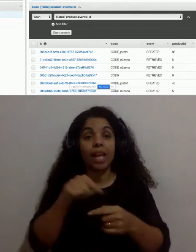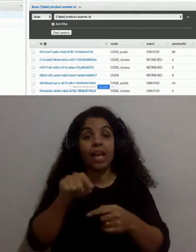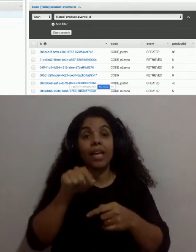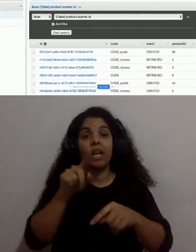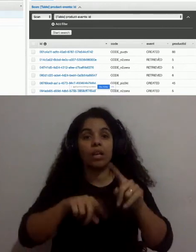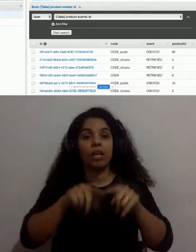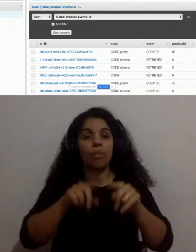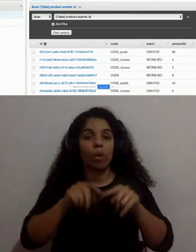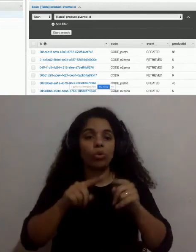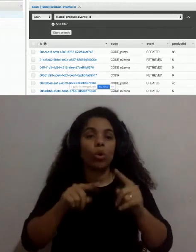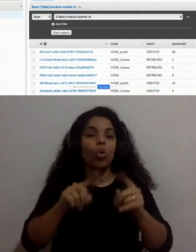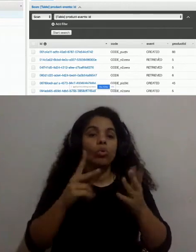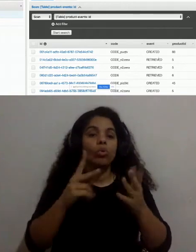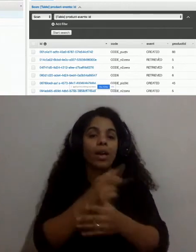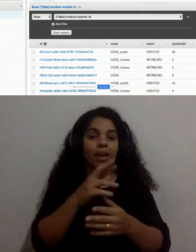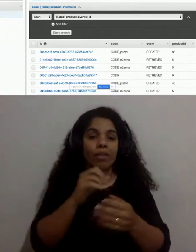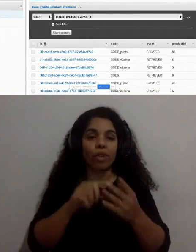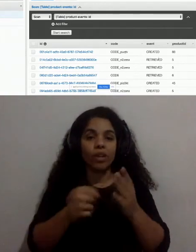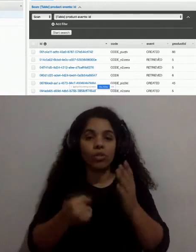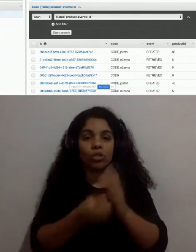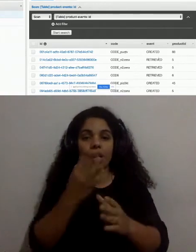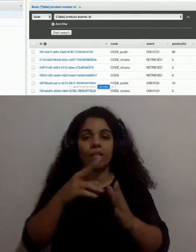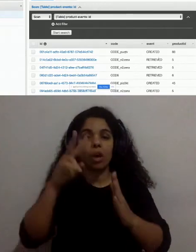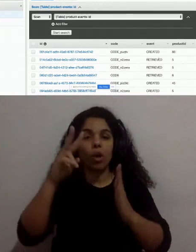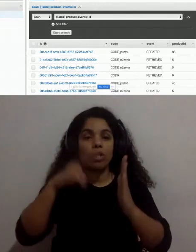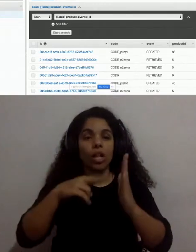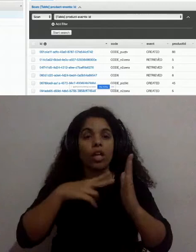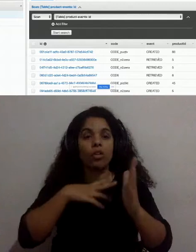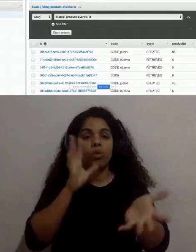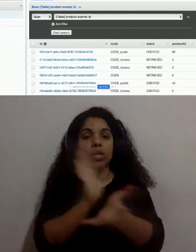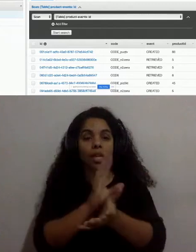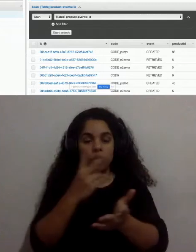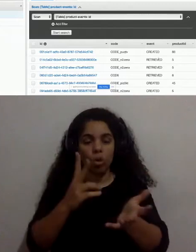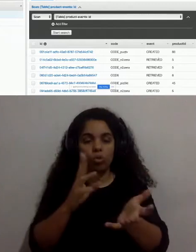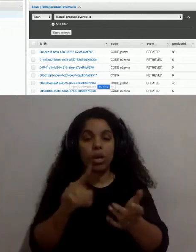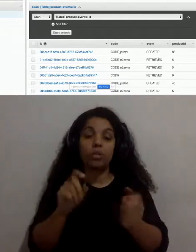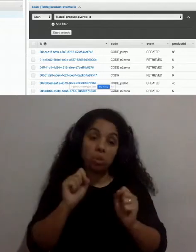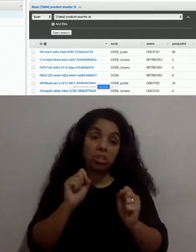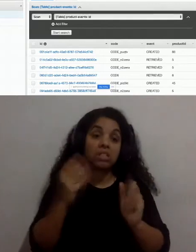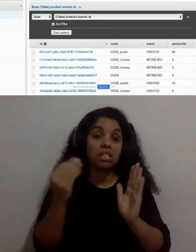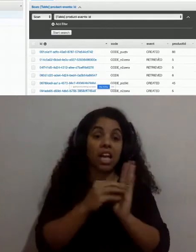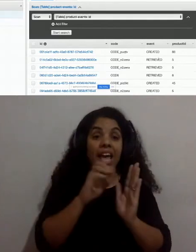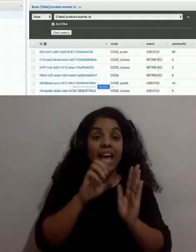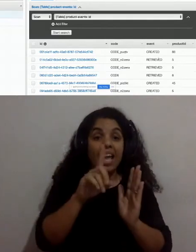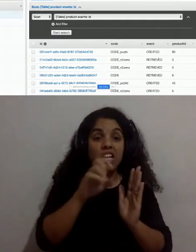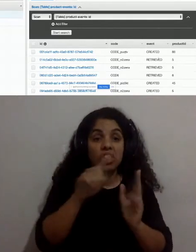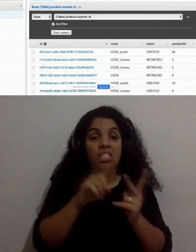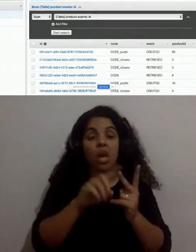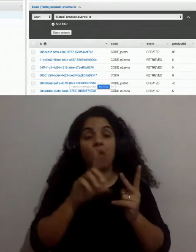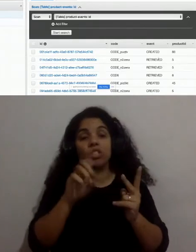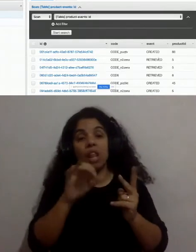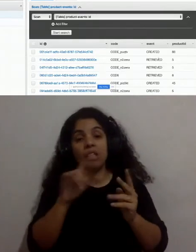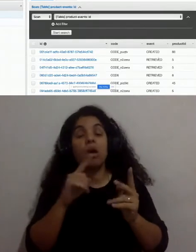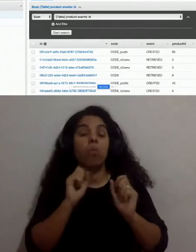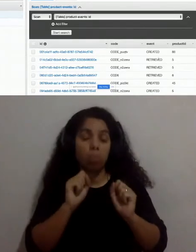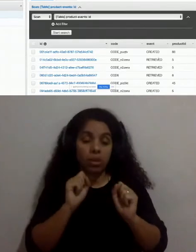produto. Evento de criação e evento de leitura, no nosso caso. Poderia ter evento de edição, evento de deleção, poderia, mas a